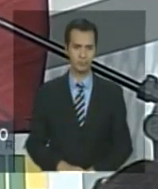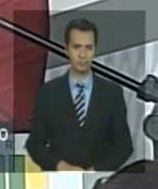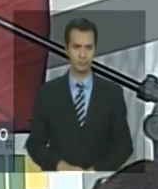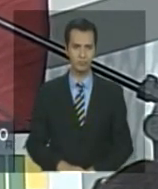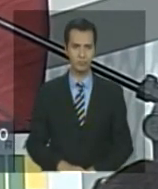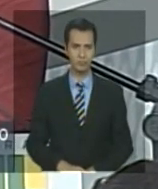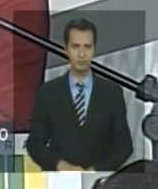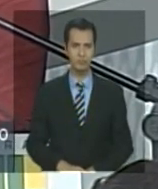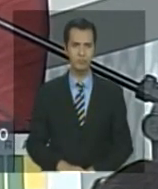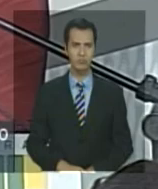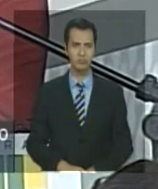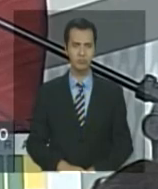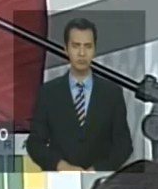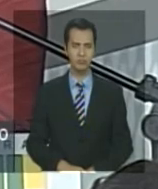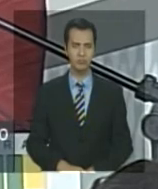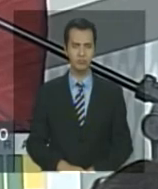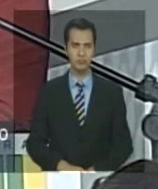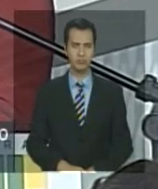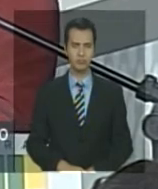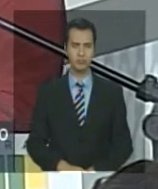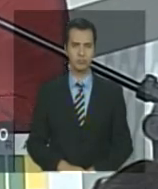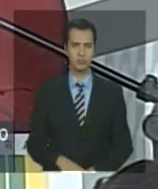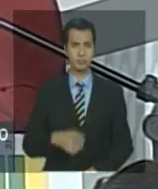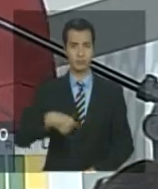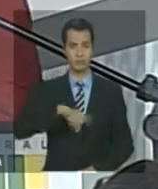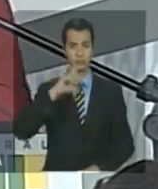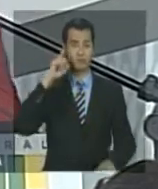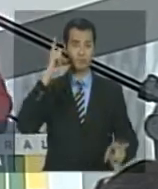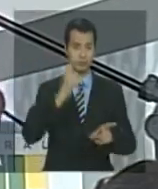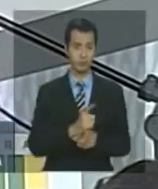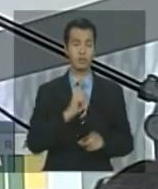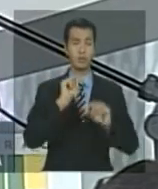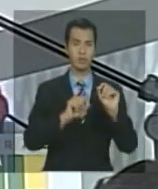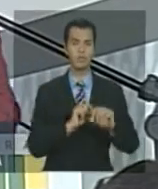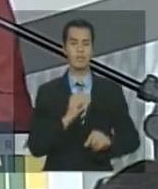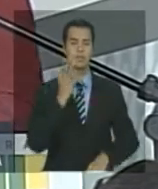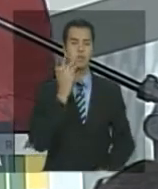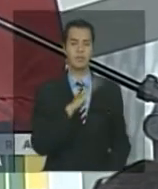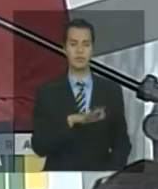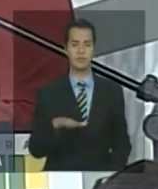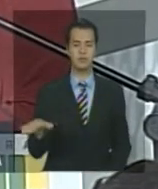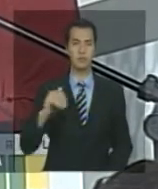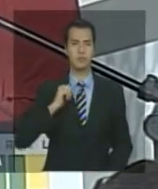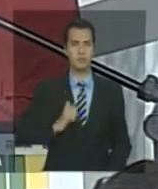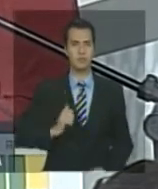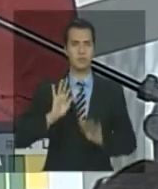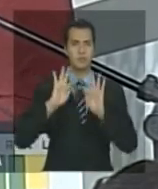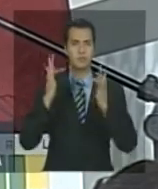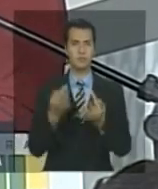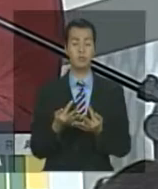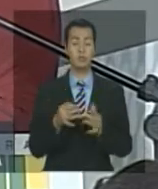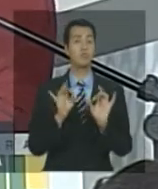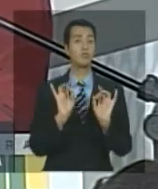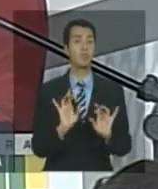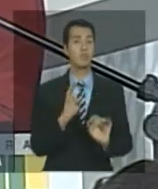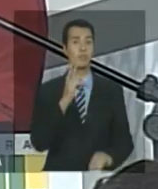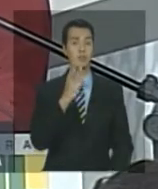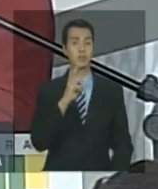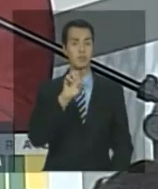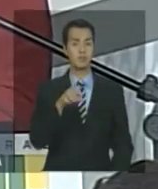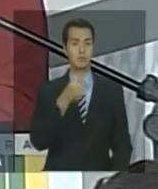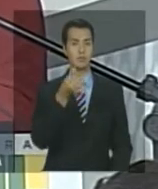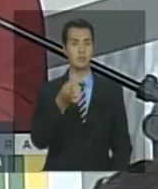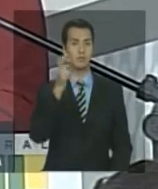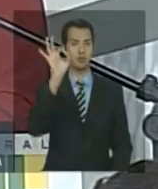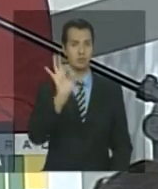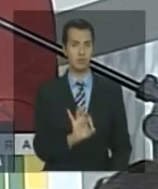No que se refere às crianças do Bolsa Família, somente 3,6% das